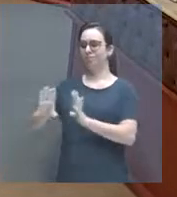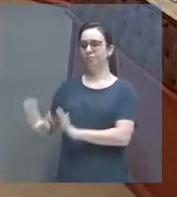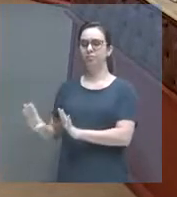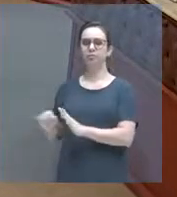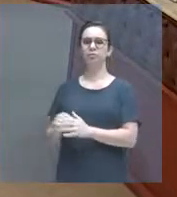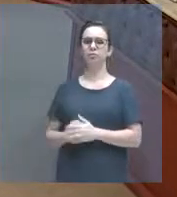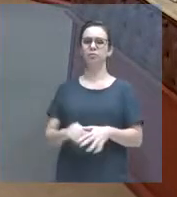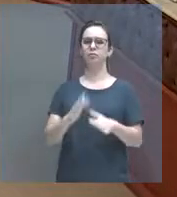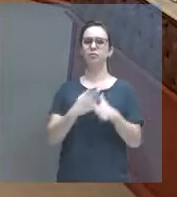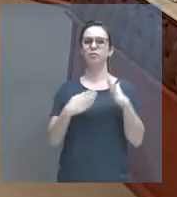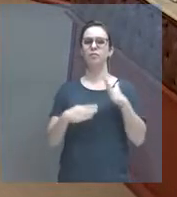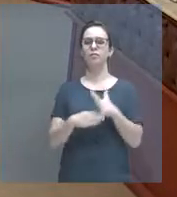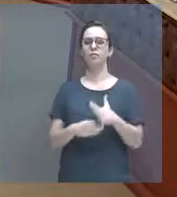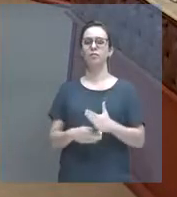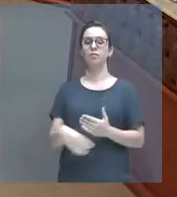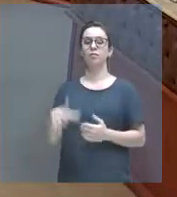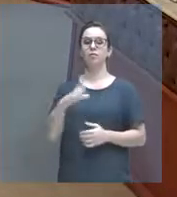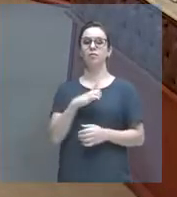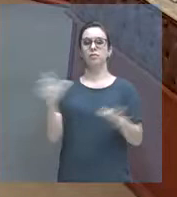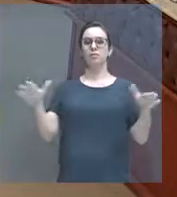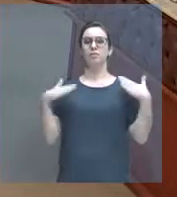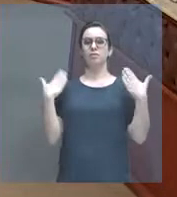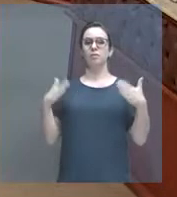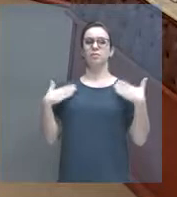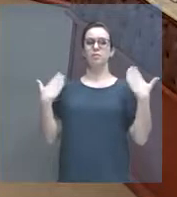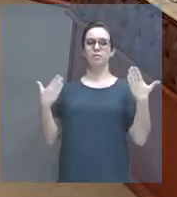prazer de estar aqui presidindo